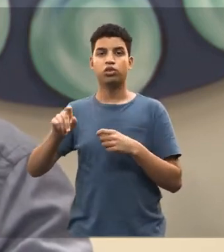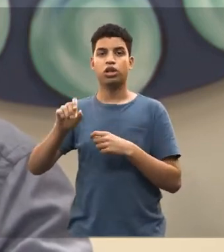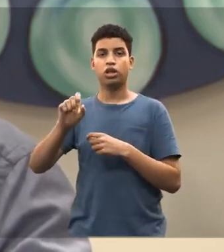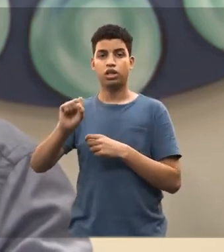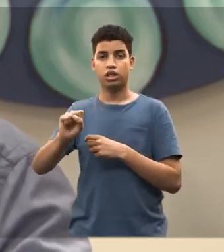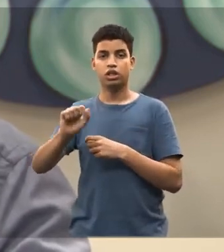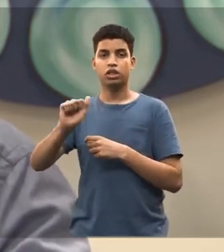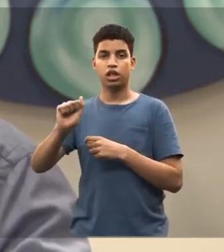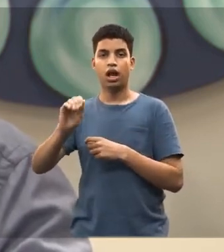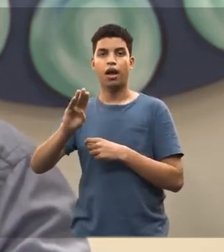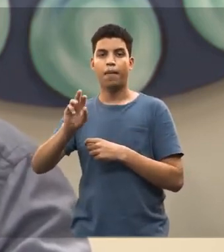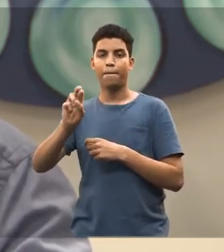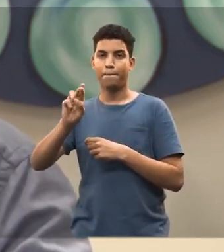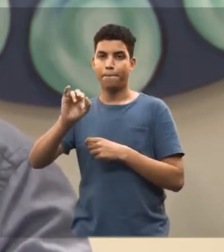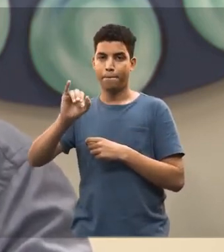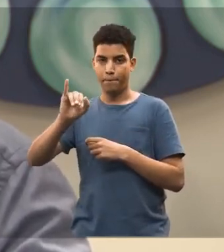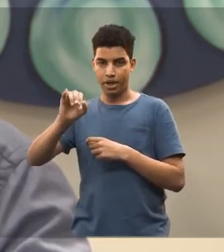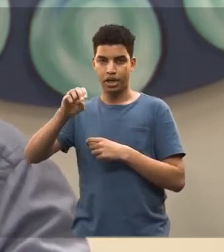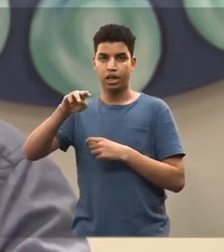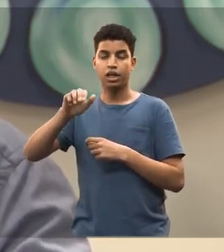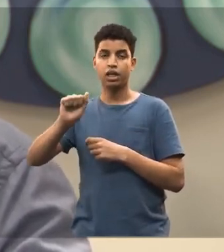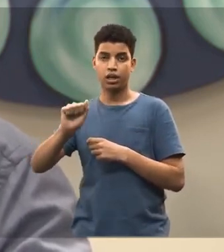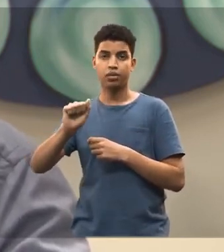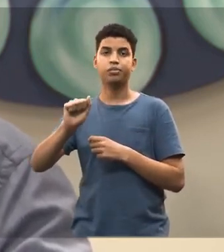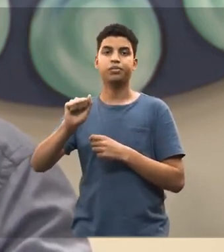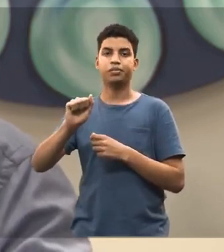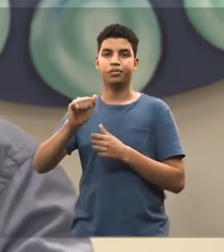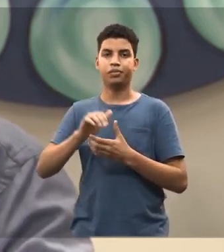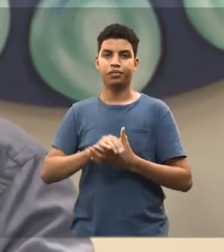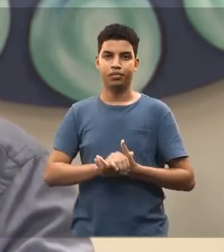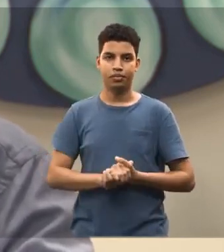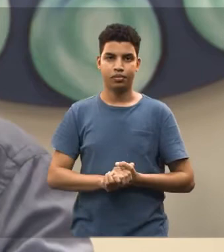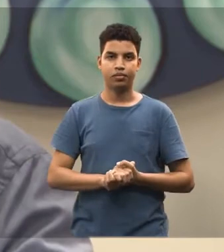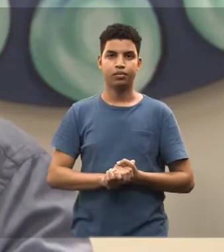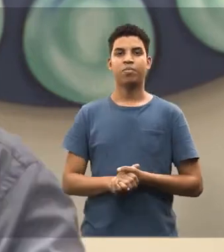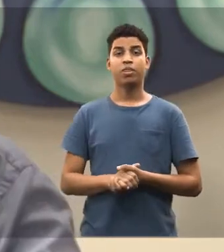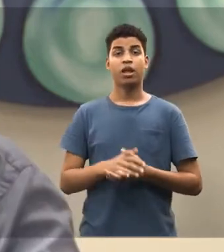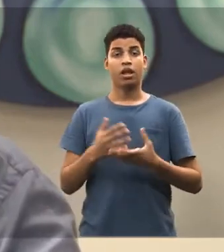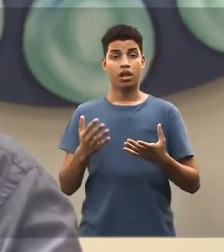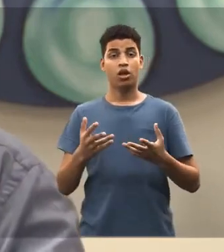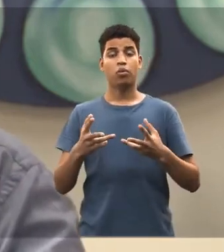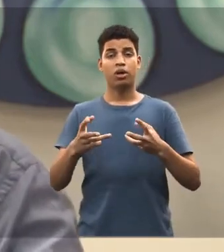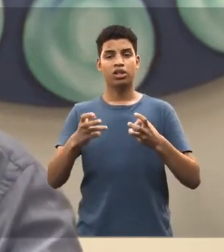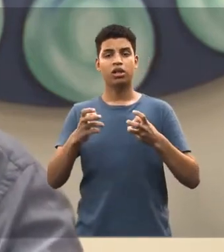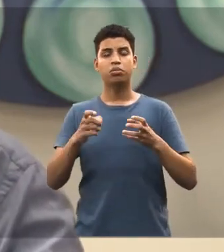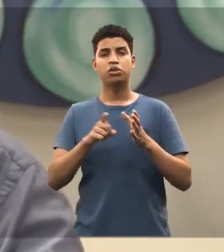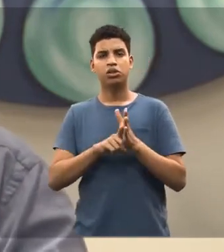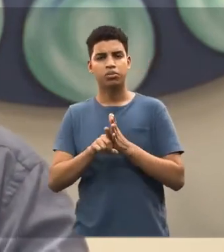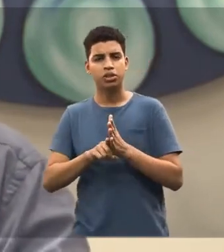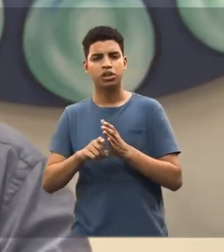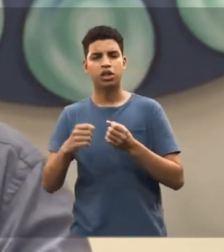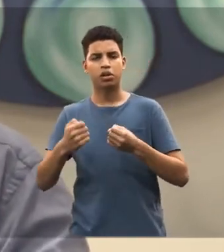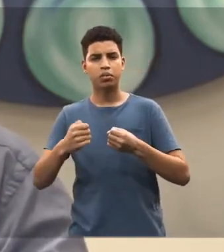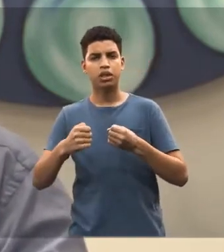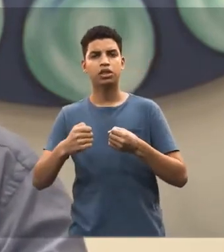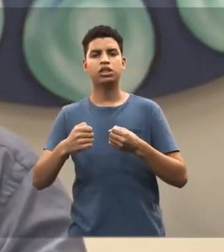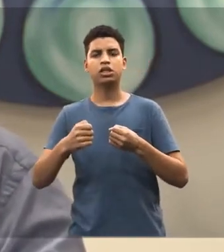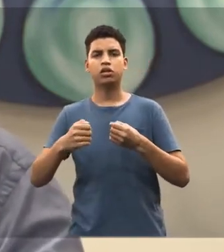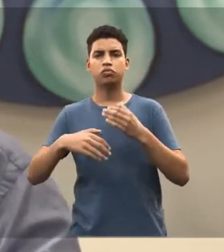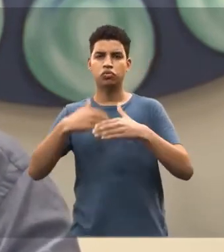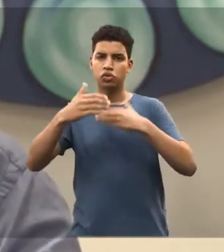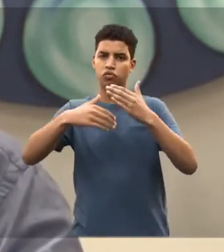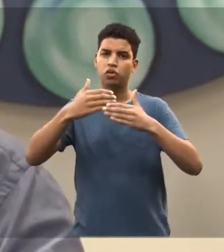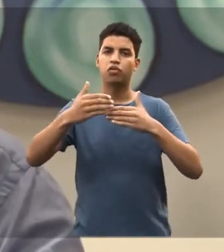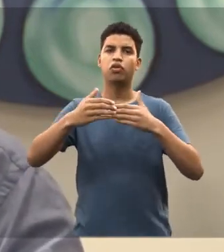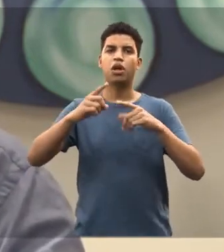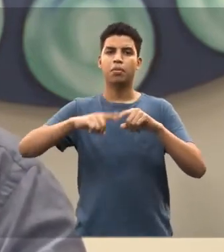que atuam com a rede de proteção e prevenção à violência contra pessoas com deficiência. Bom, como reflexo dessas pesquisas, a gente tem